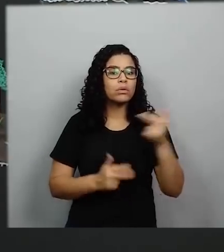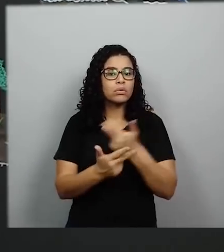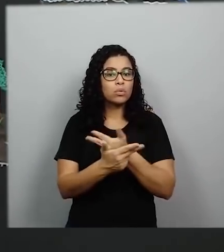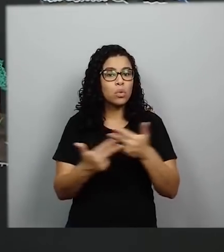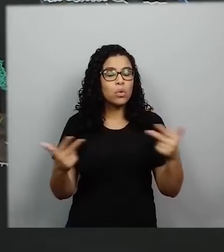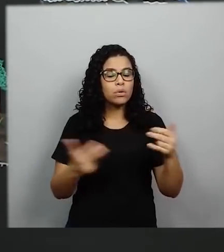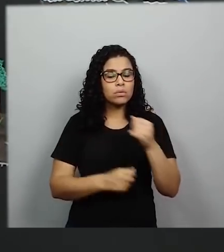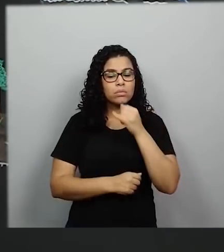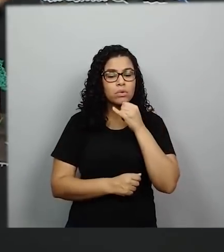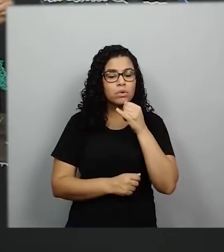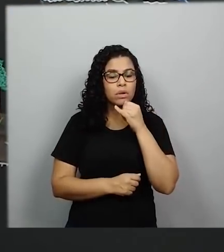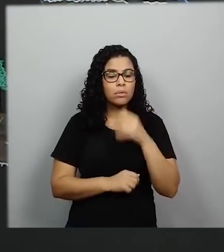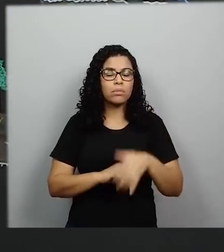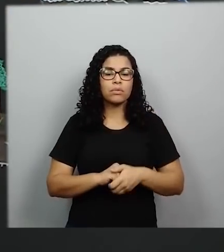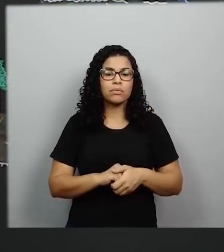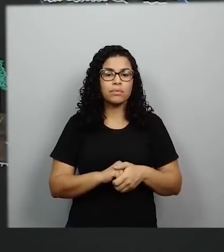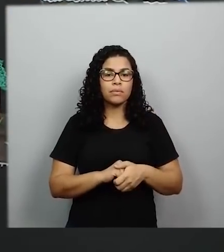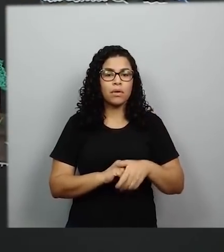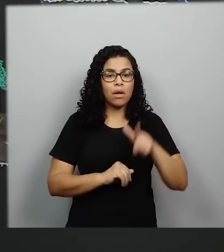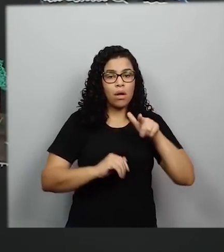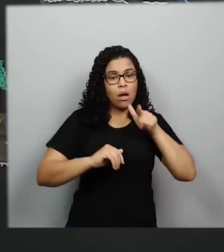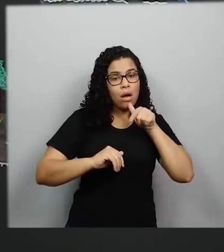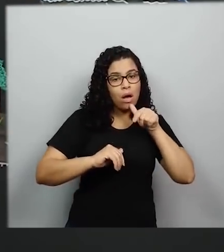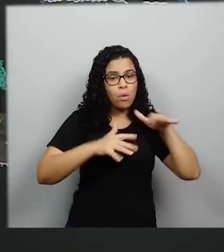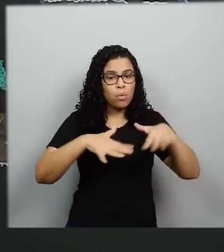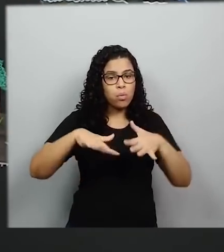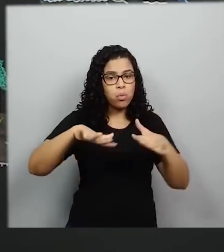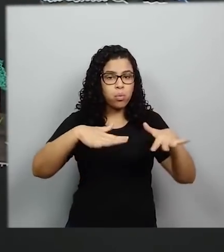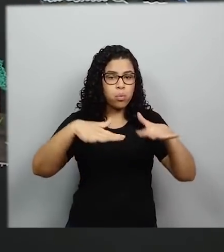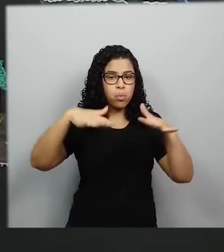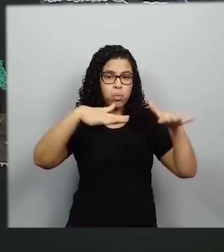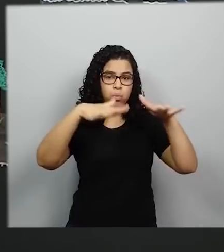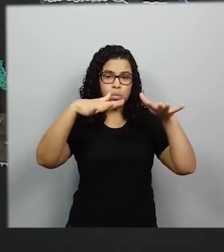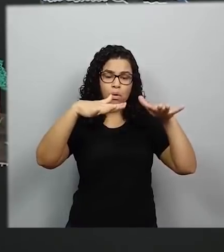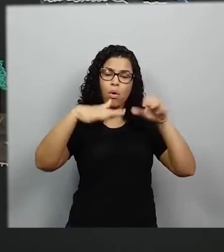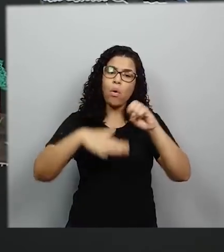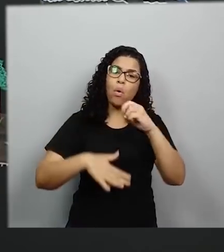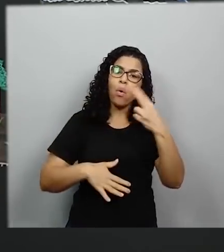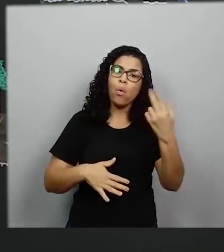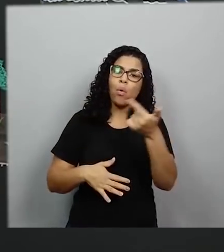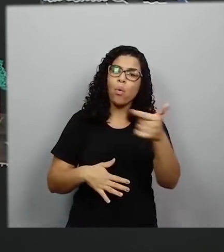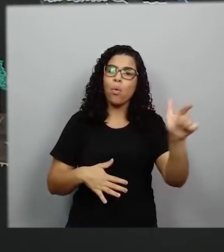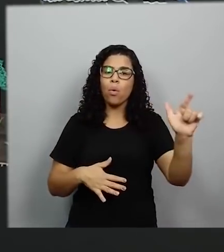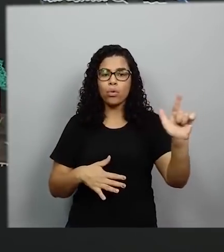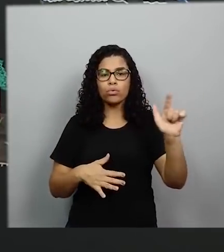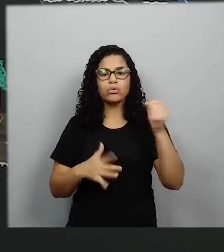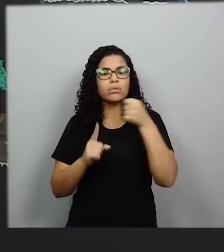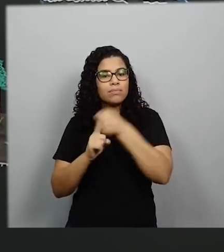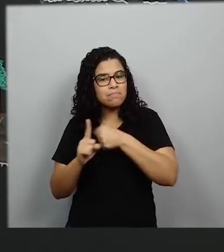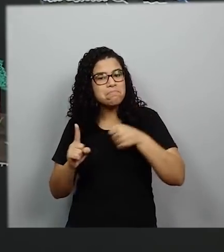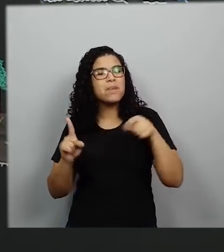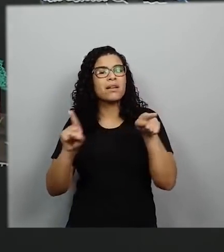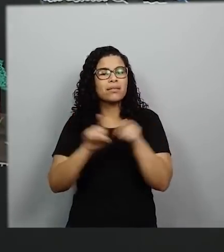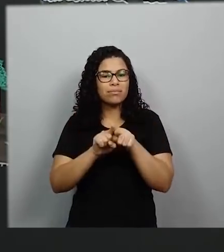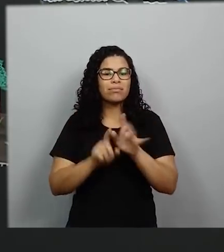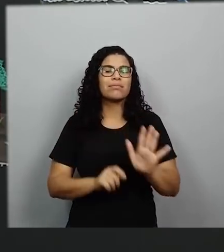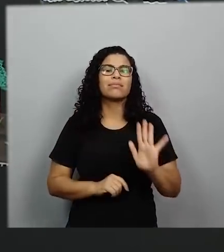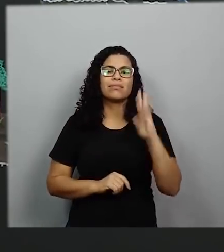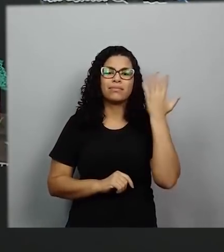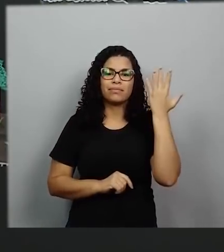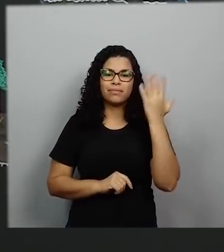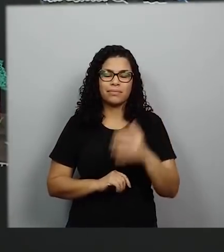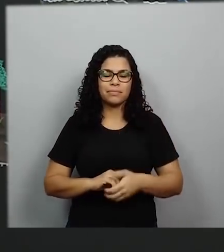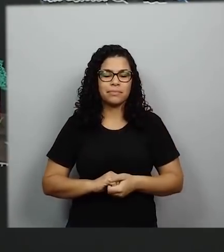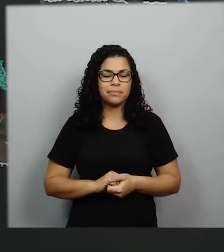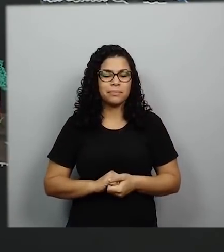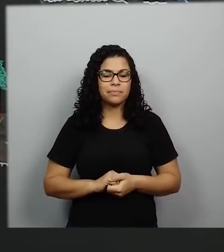de desastre, como, por exemplo, as inundações. Eles podem propiciar uma série de outros impactos. Além desses, podemos